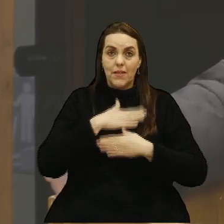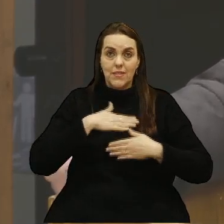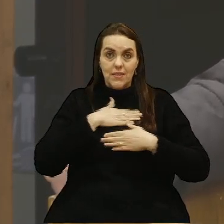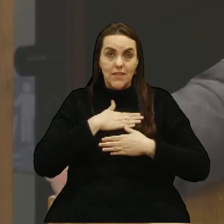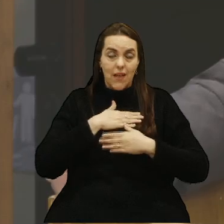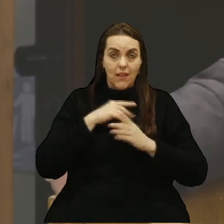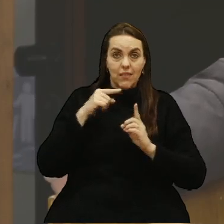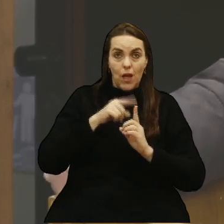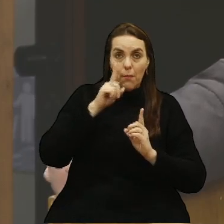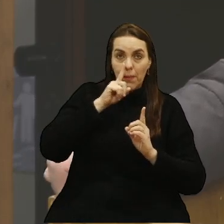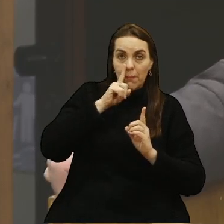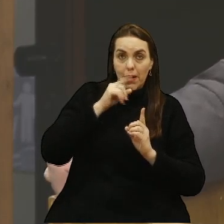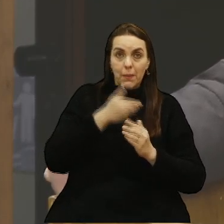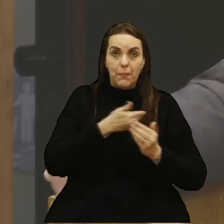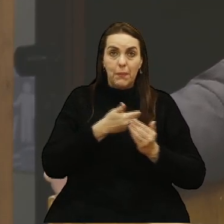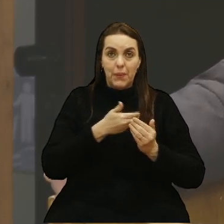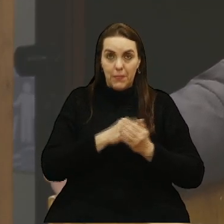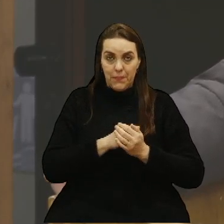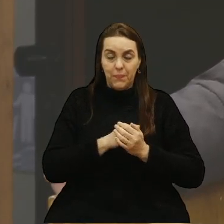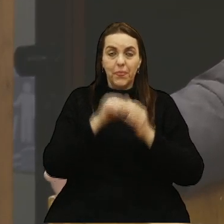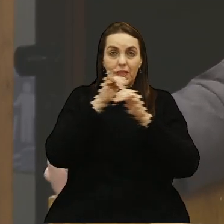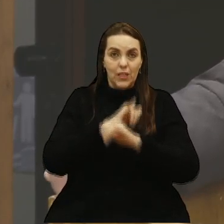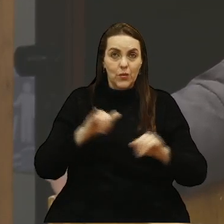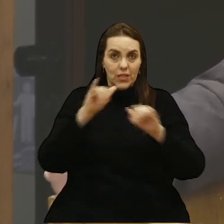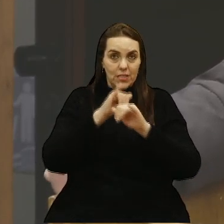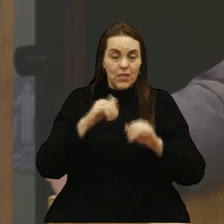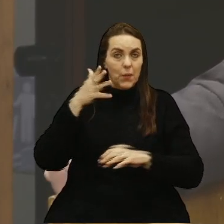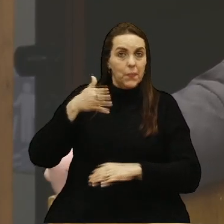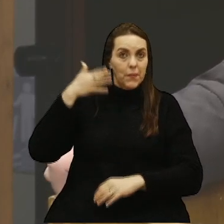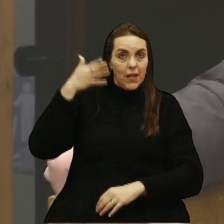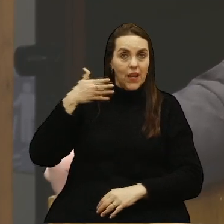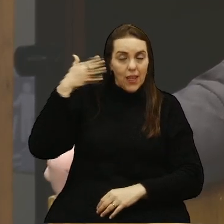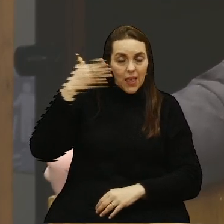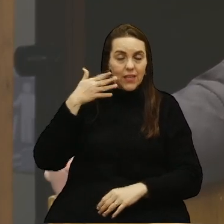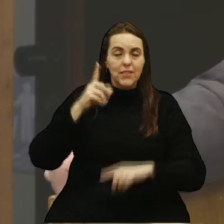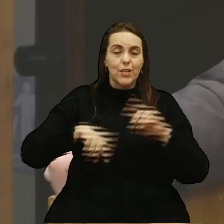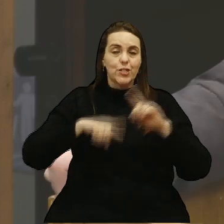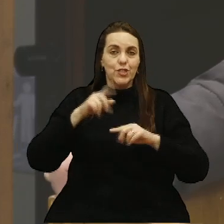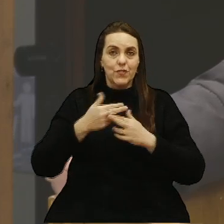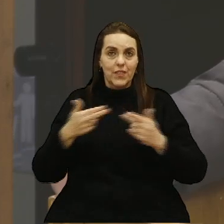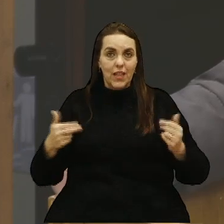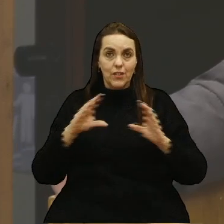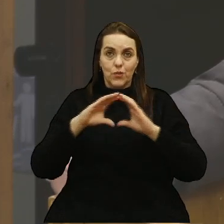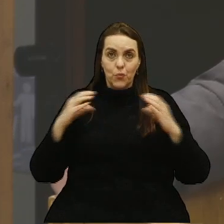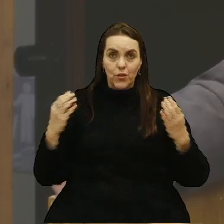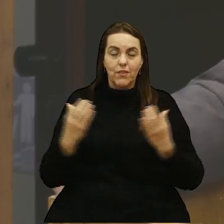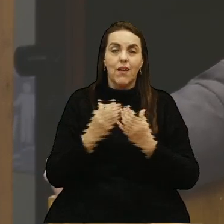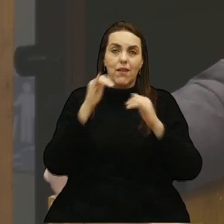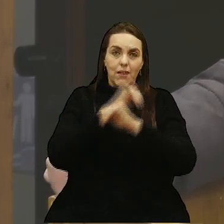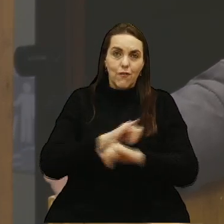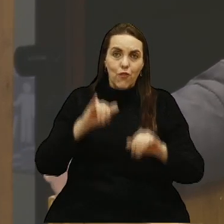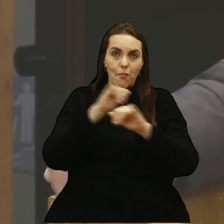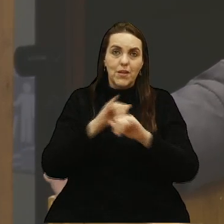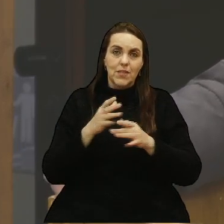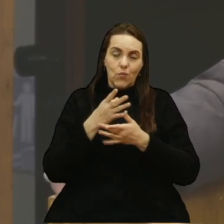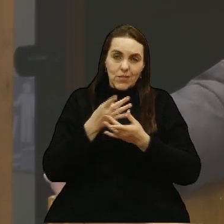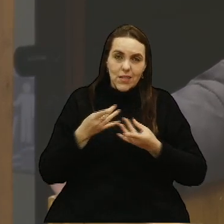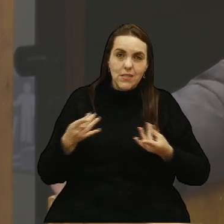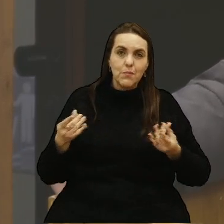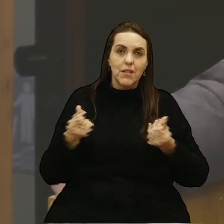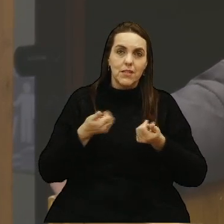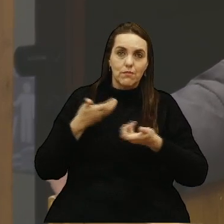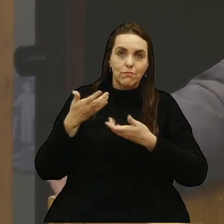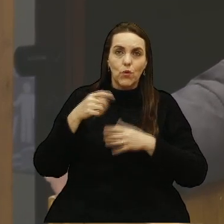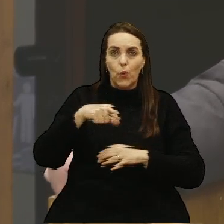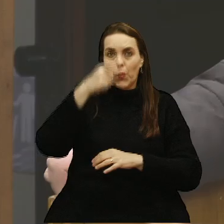dos bebês. Campanhas educativas, palestras e atividades comunitárias poderão informar e sensibilizar a população sobre a importância do